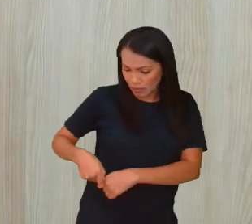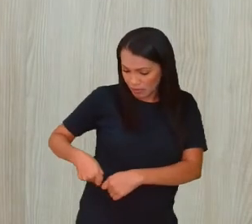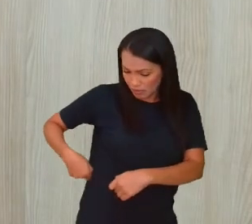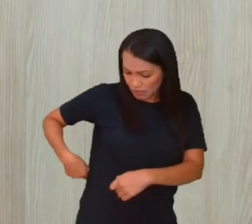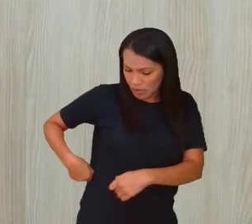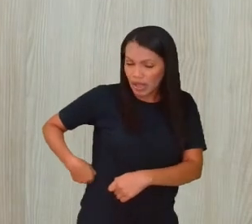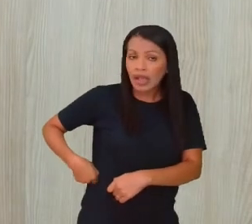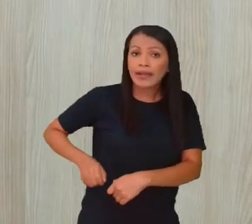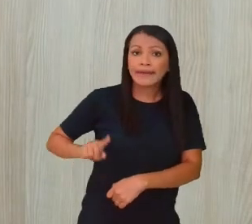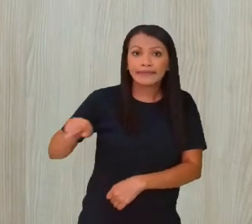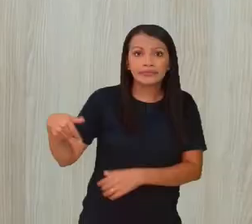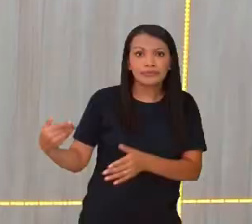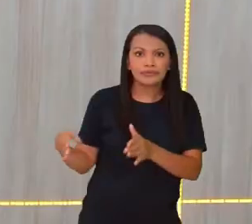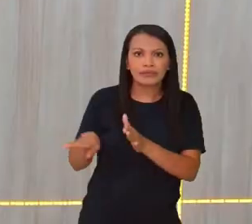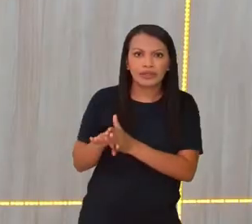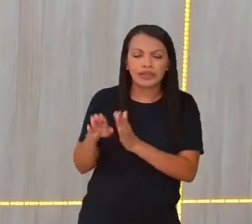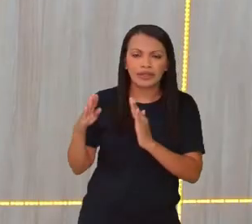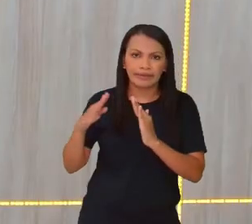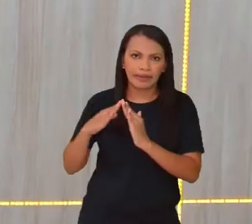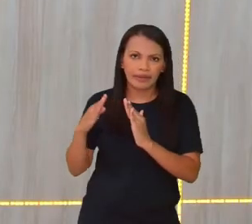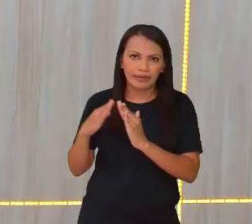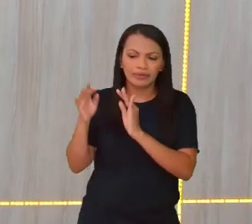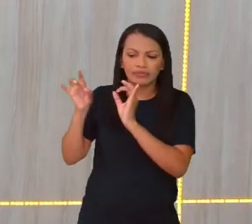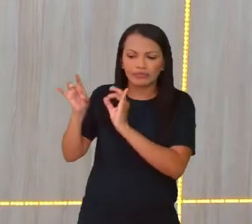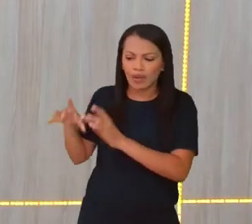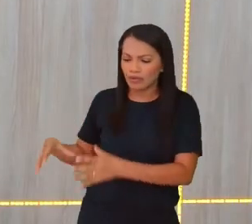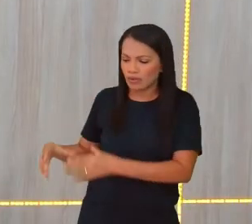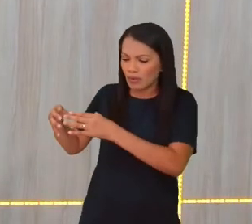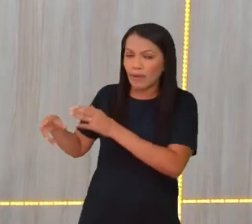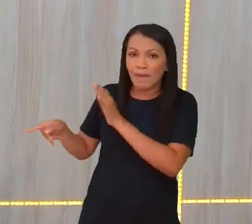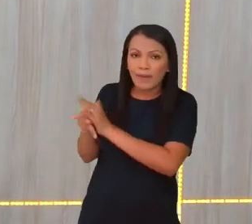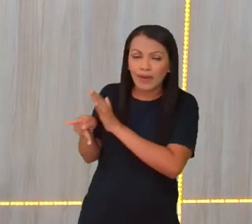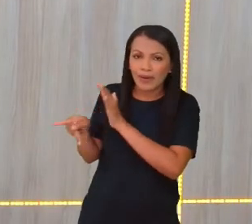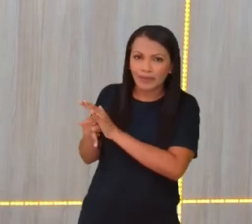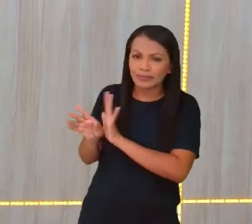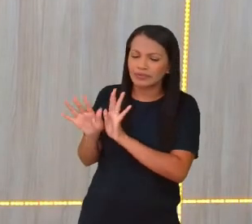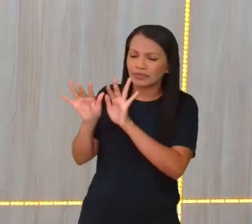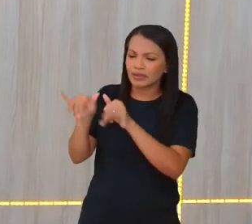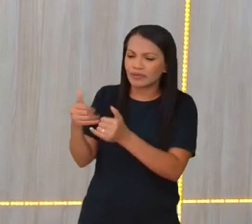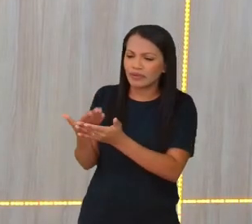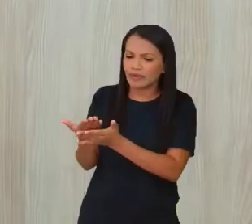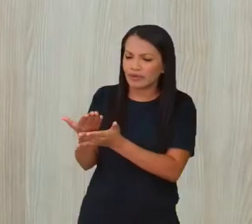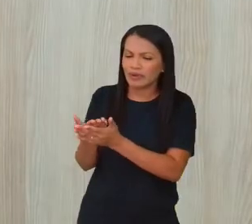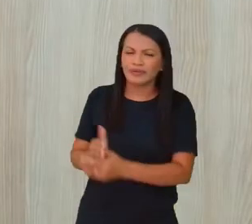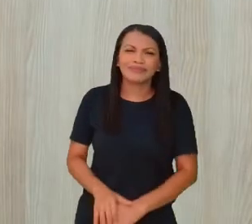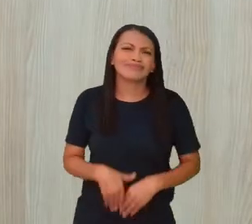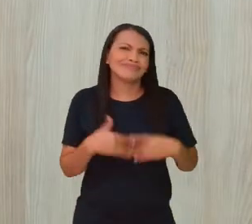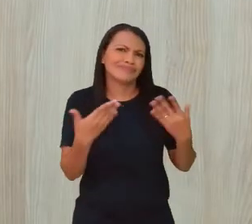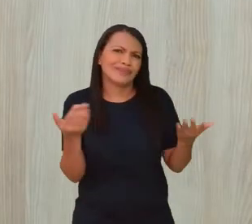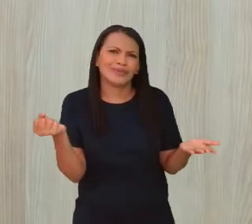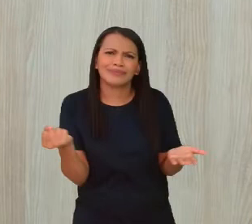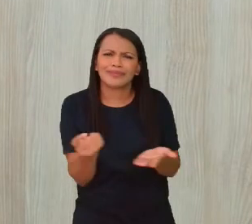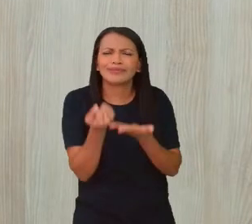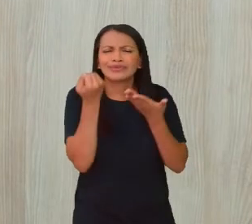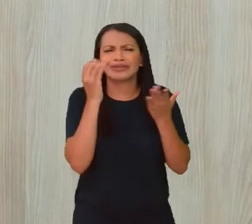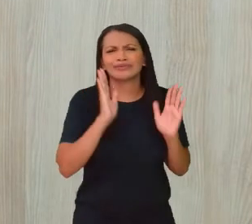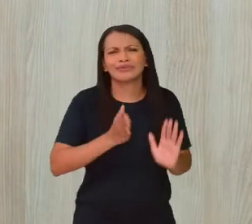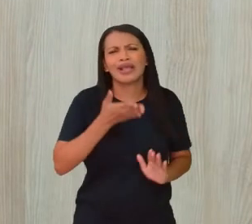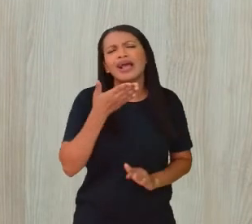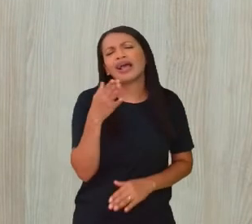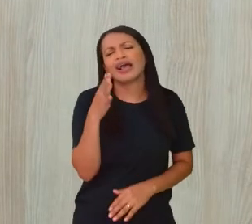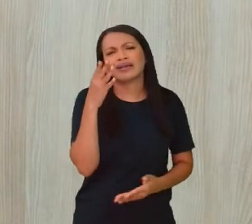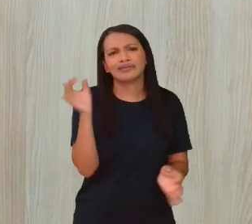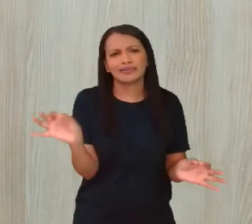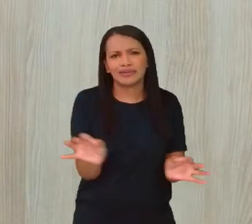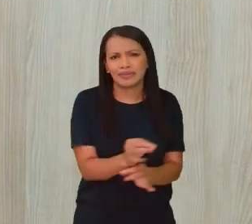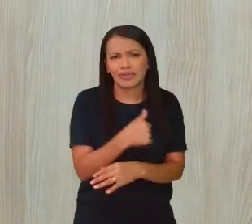fora. Exatamente. Então, estamos chegando ao fim, né, professora? Se despeça, por favor. Isso. Poxa, já acabou. Eu gosto tanto